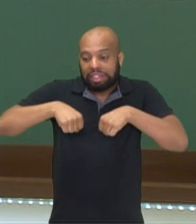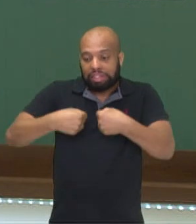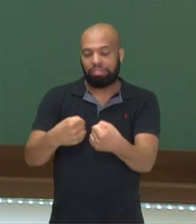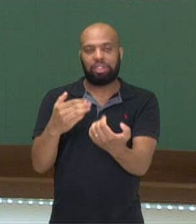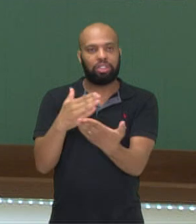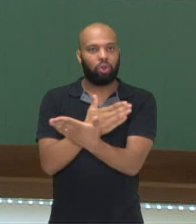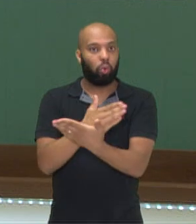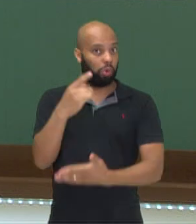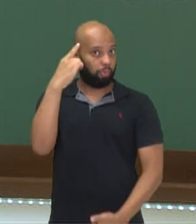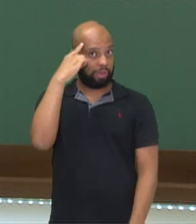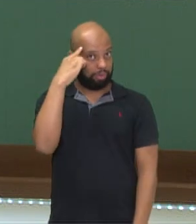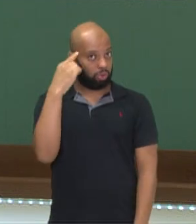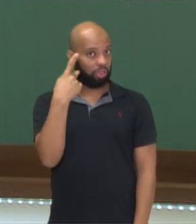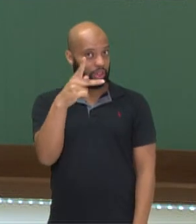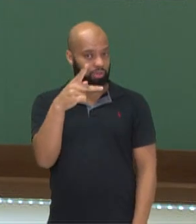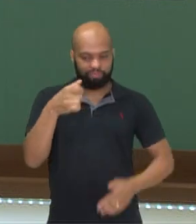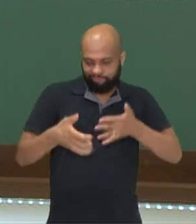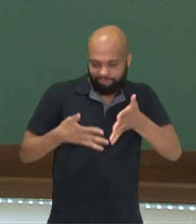defender?